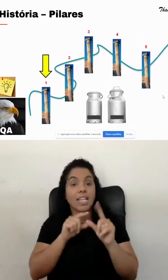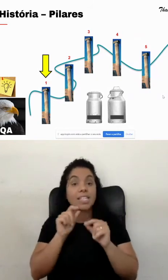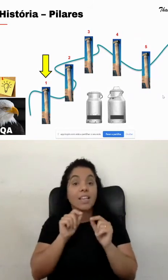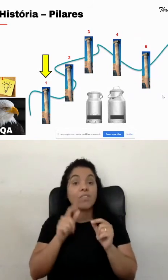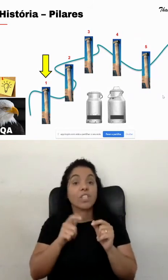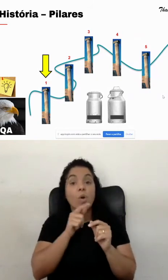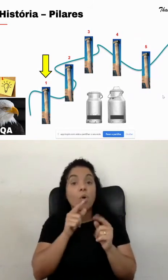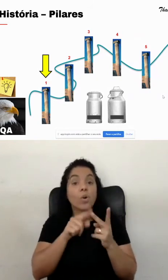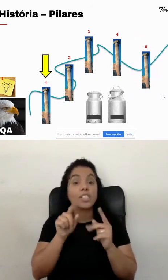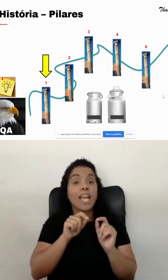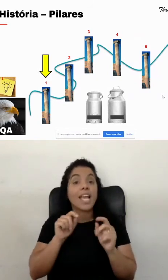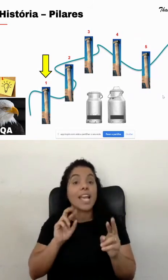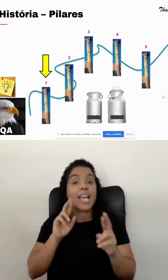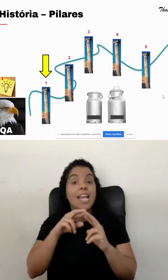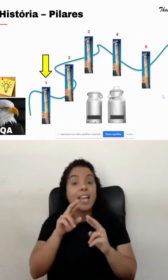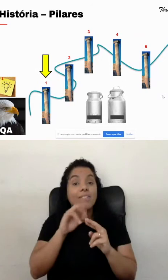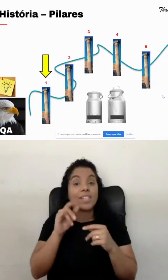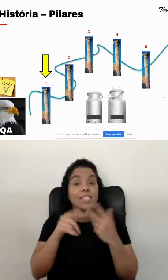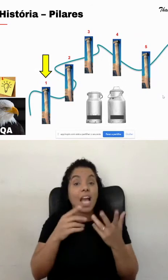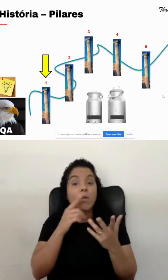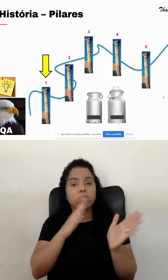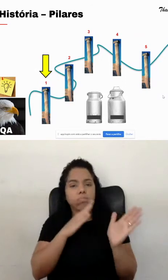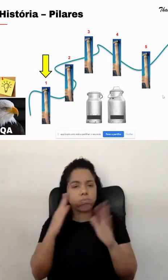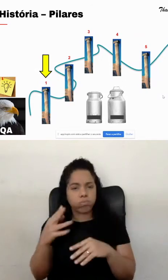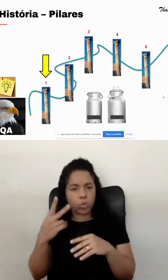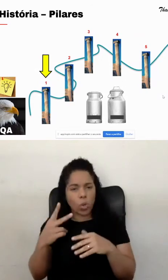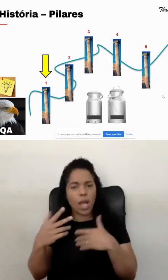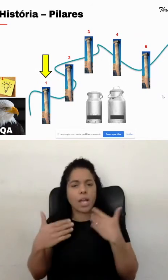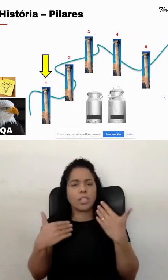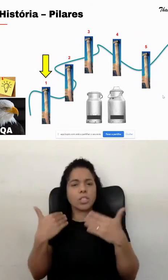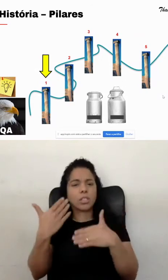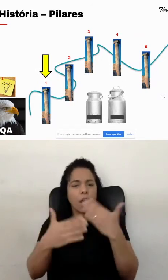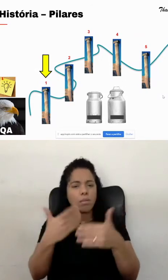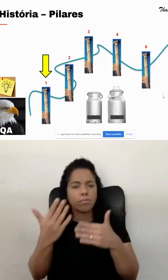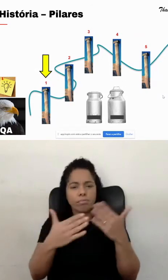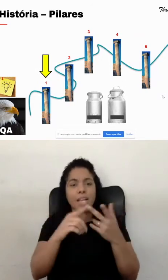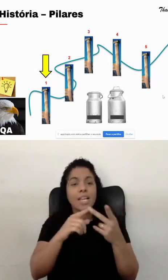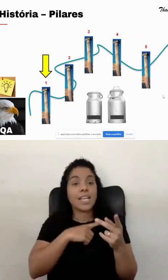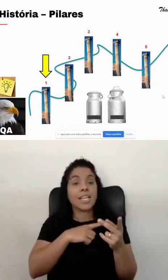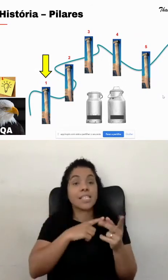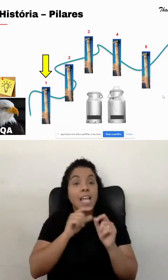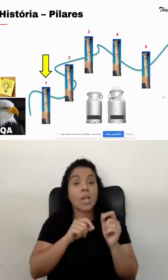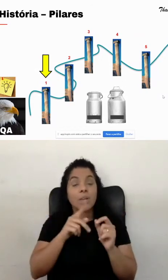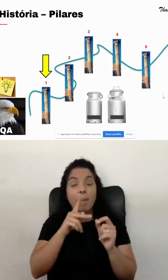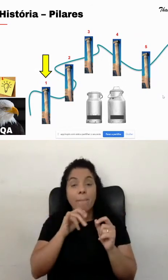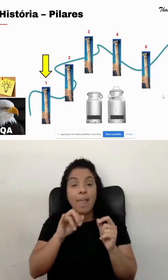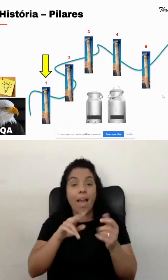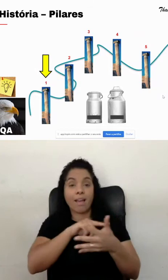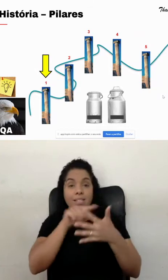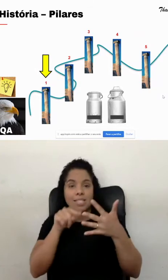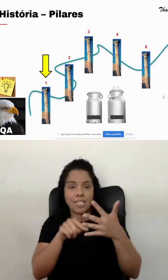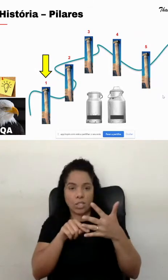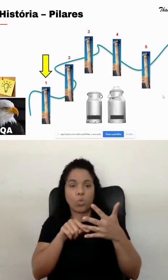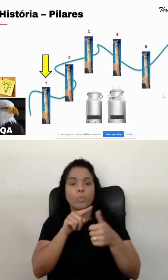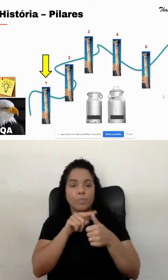quer chegar no referencial. E durante essa jornada temos aí uma sustentação de pilares, 5 pilares que